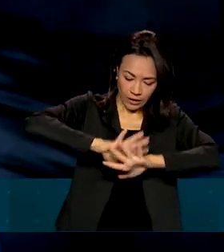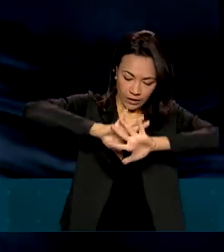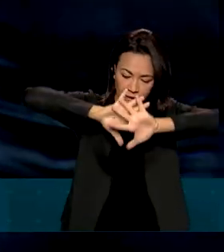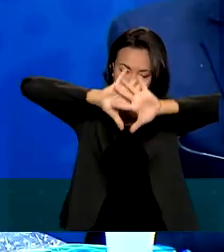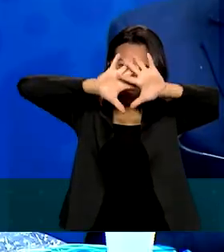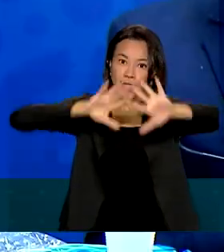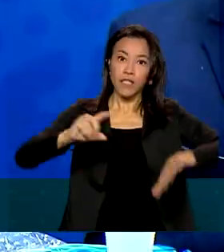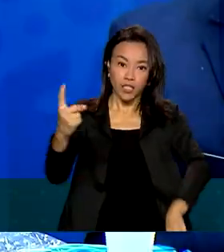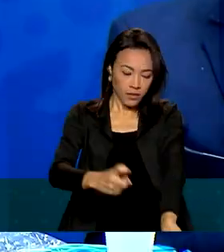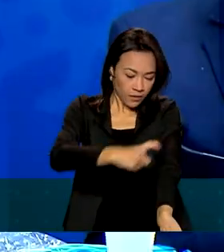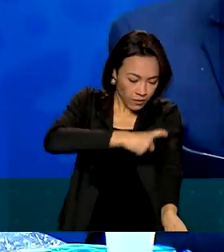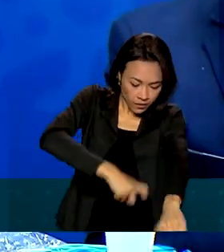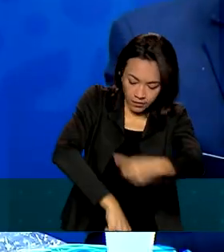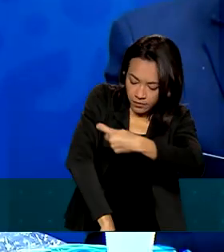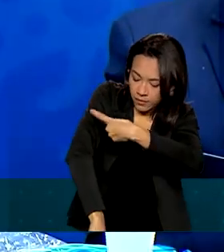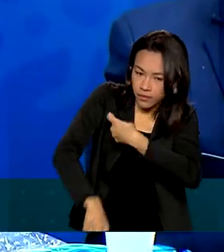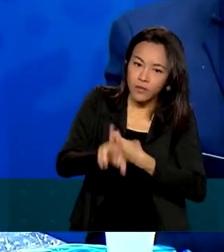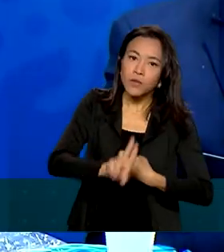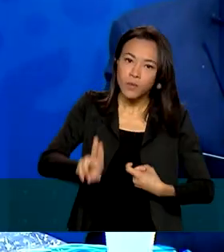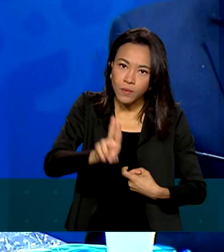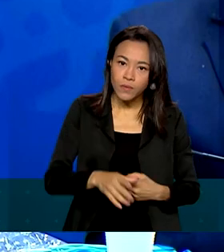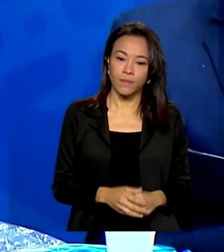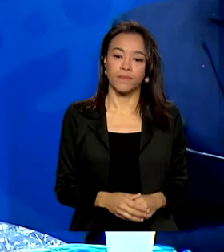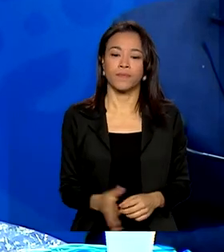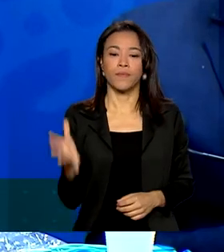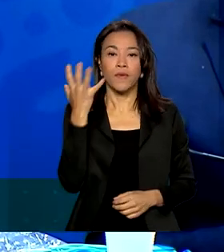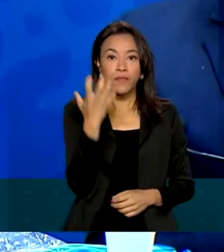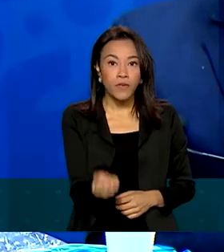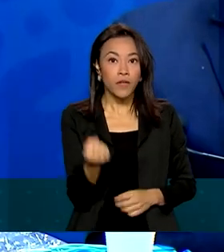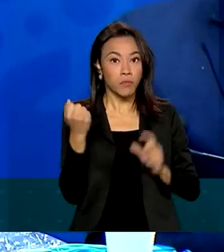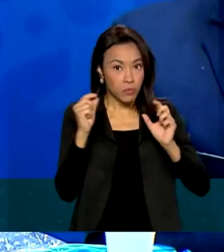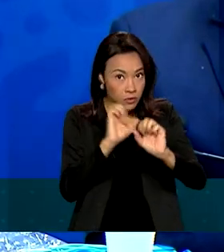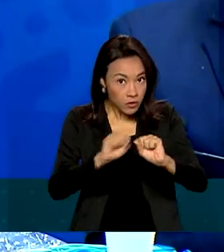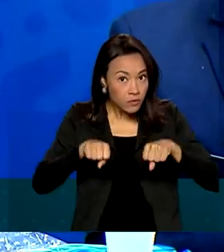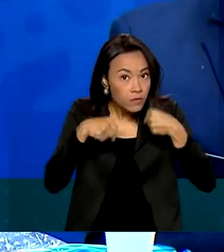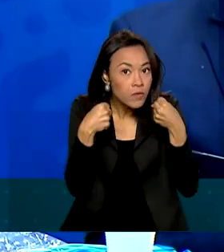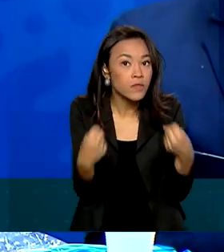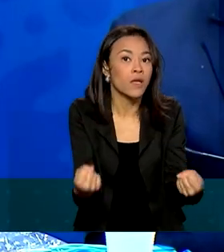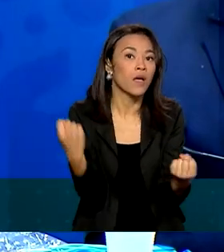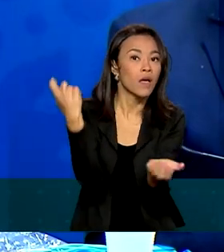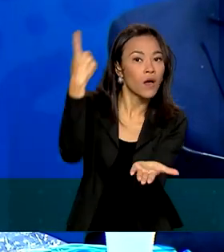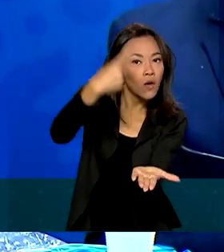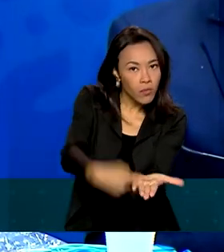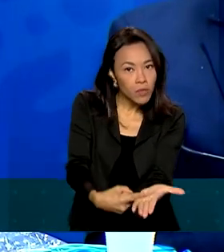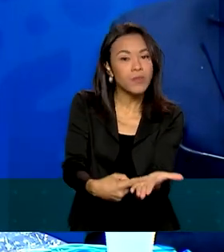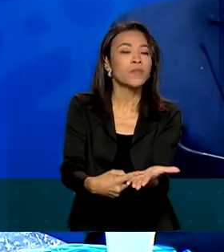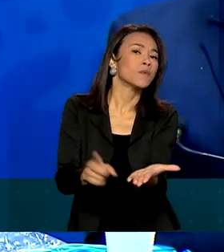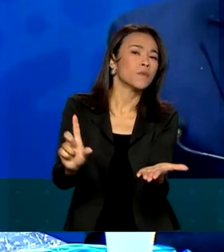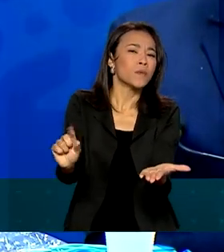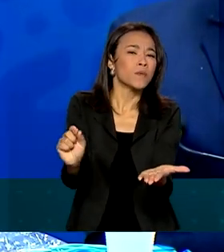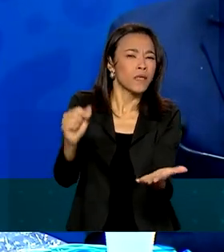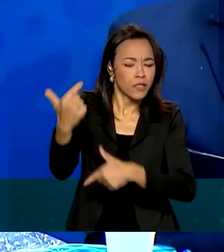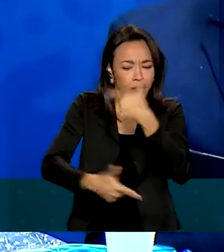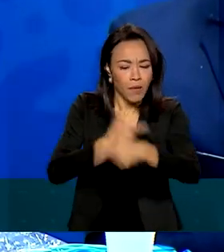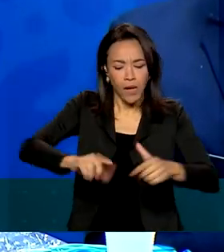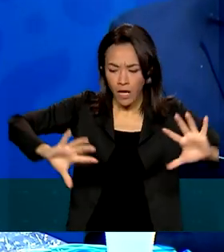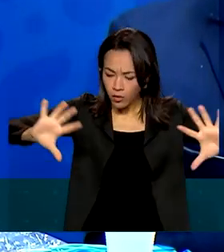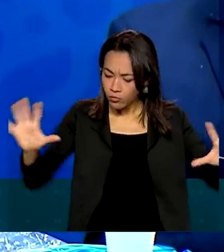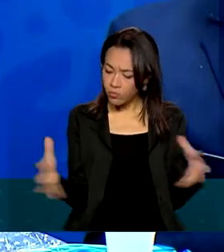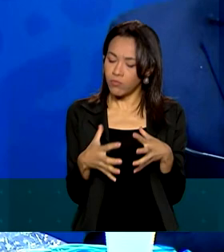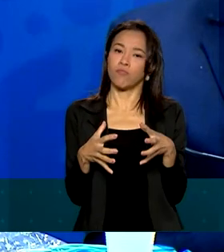é o uso de repelentes o uso do CPA o compromisso de trabalhar em conjunto